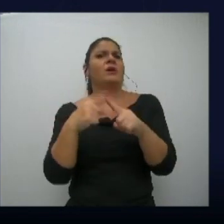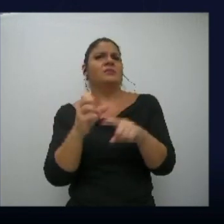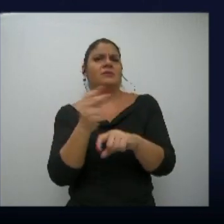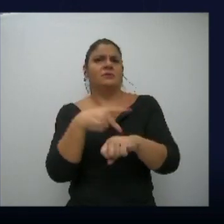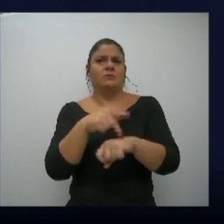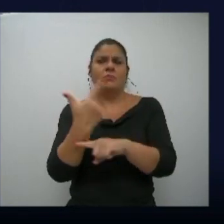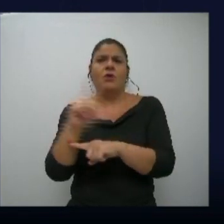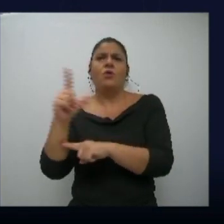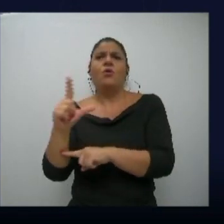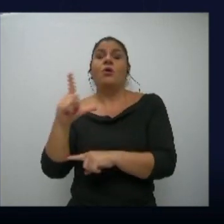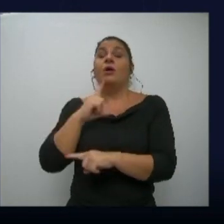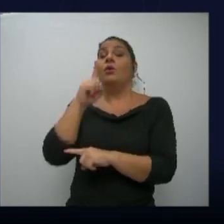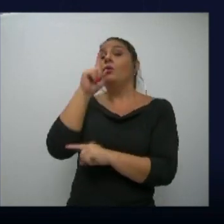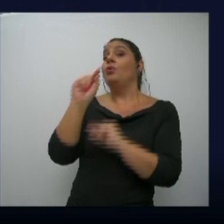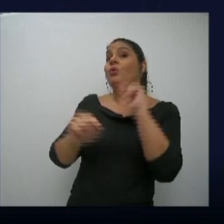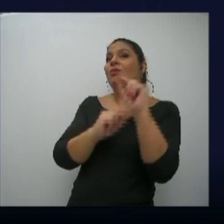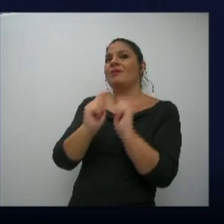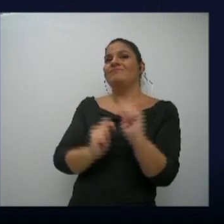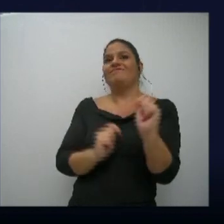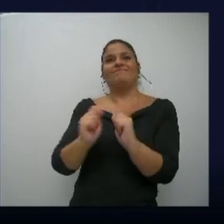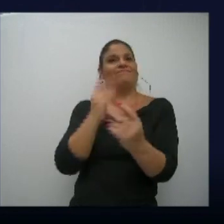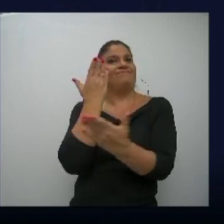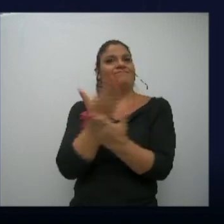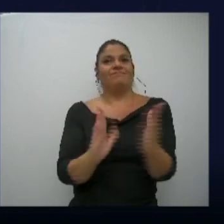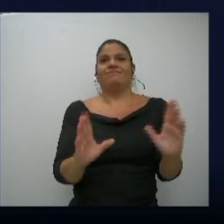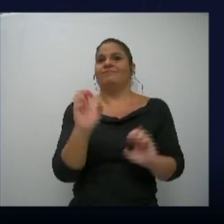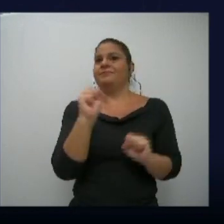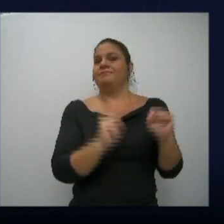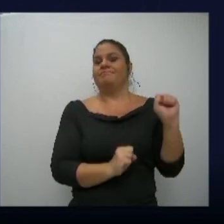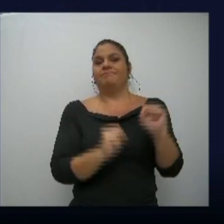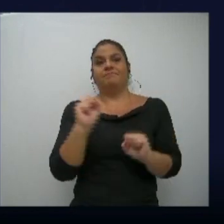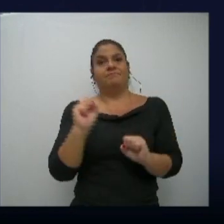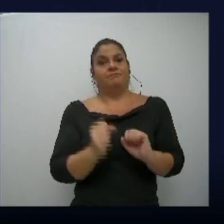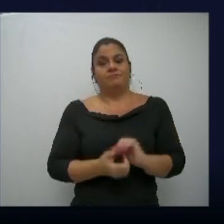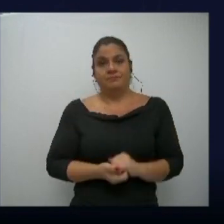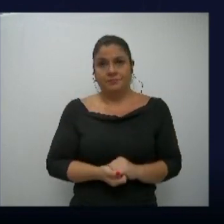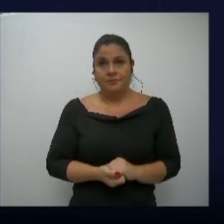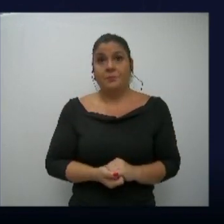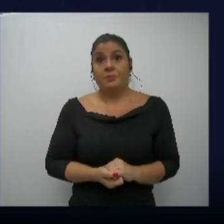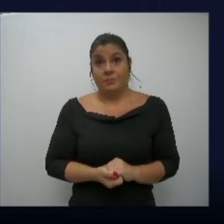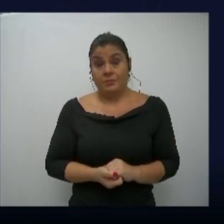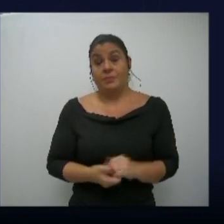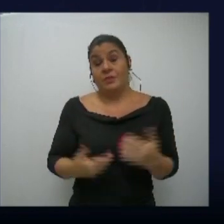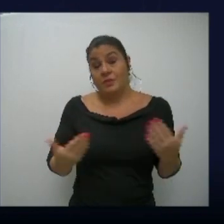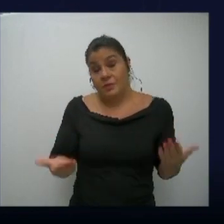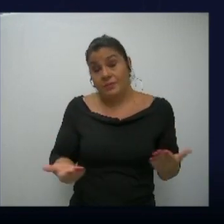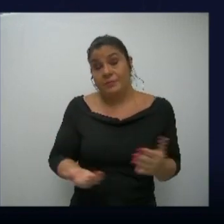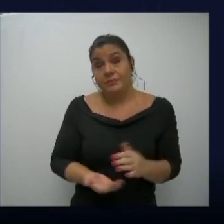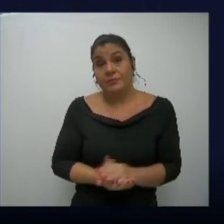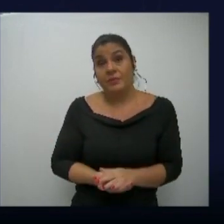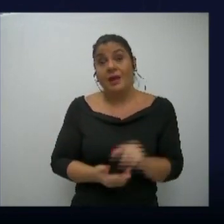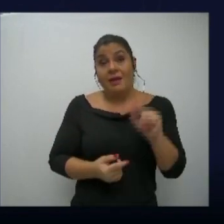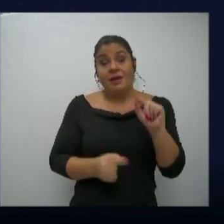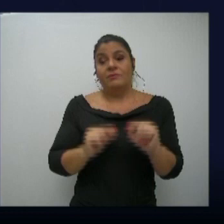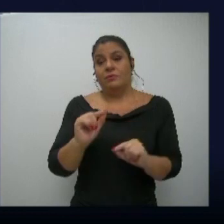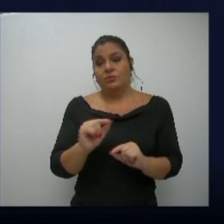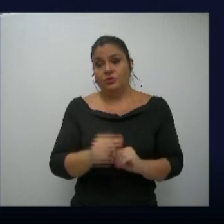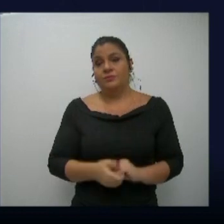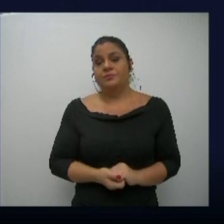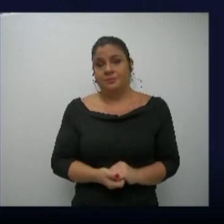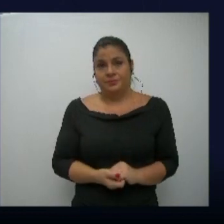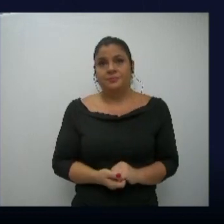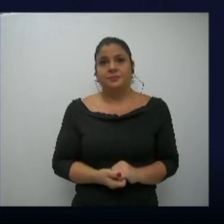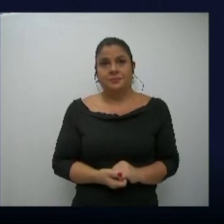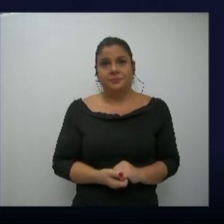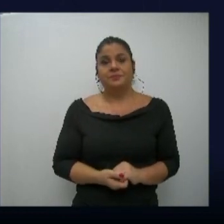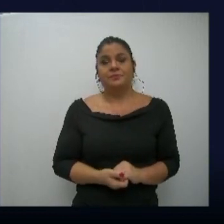fizesse lá fora de correr o risco pediram temos o controle da companhia para em breve Então esse foi motivo